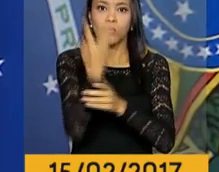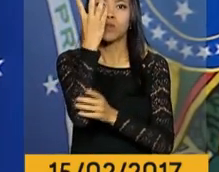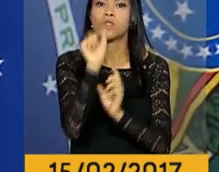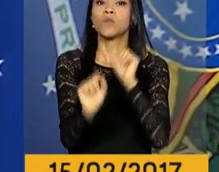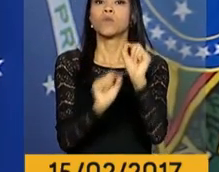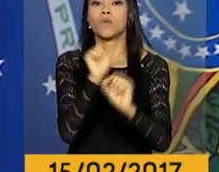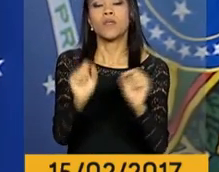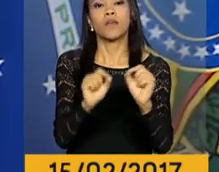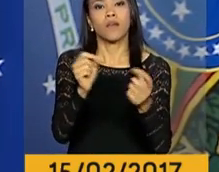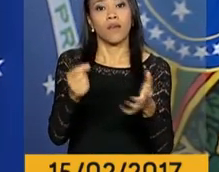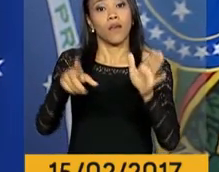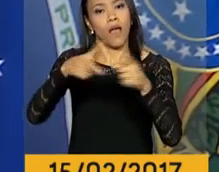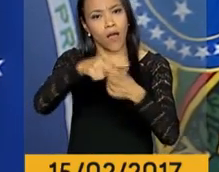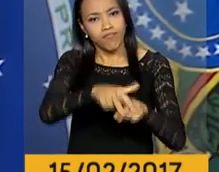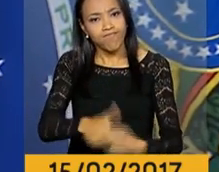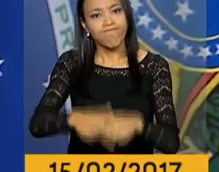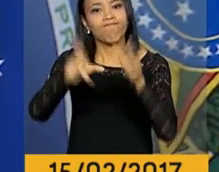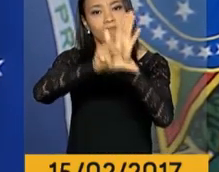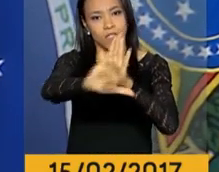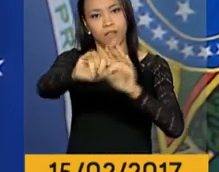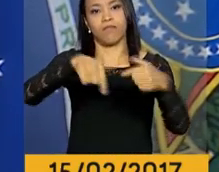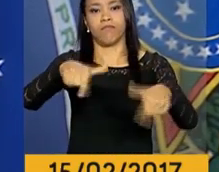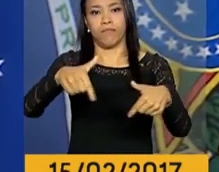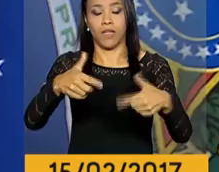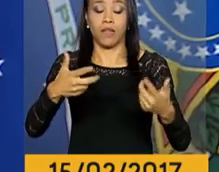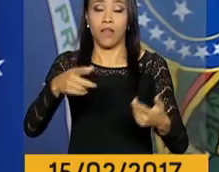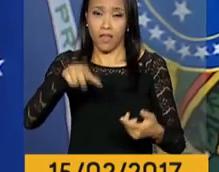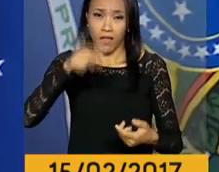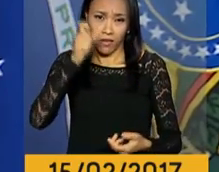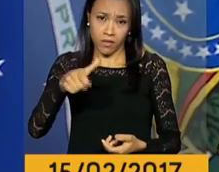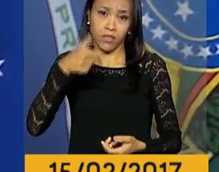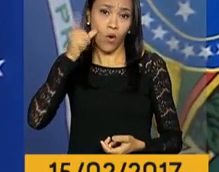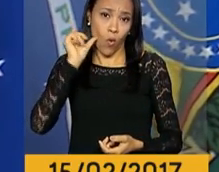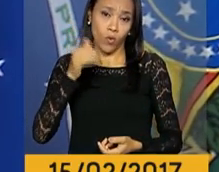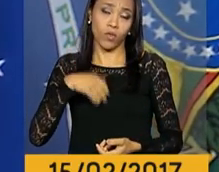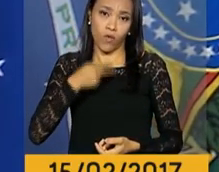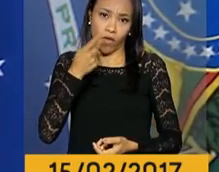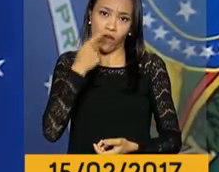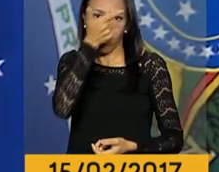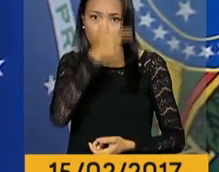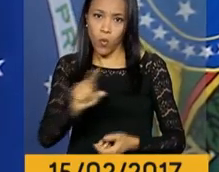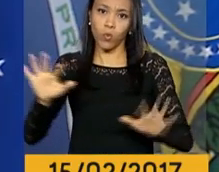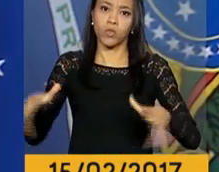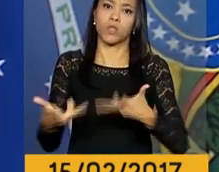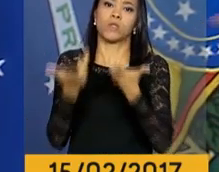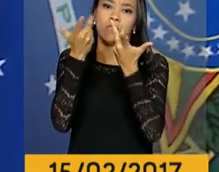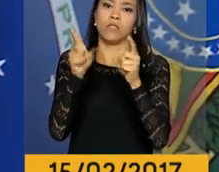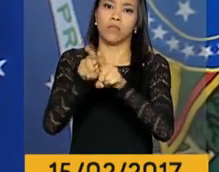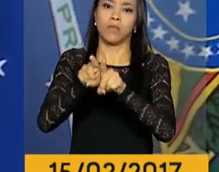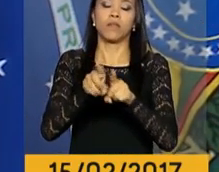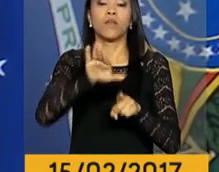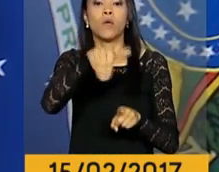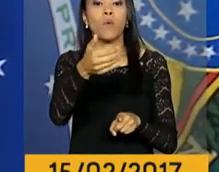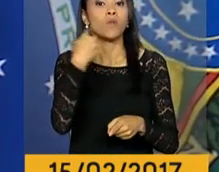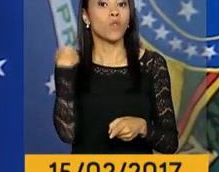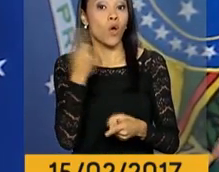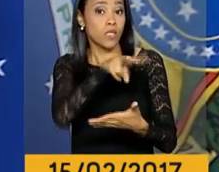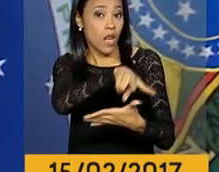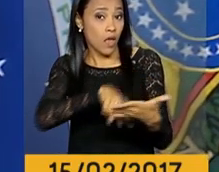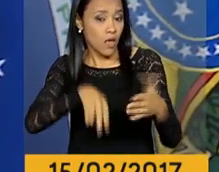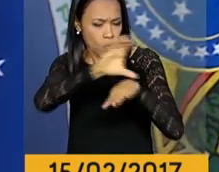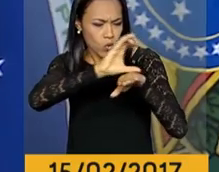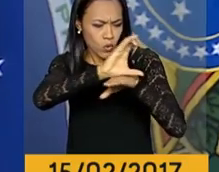modernização da legislação trabalhista. E até interessante, ontem eu dizia numa outra solenidade que quando a gente lê a Constituição, a